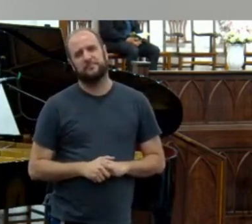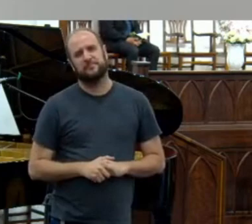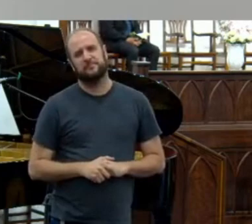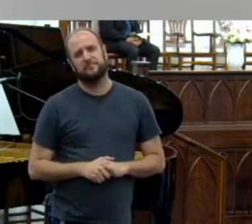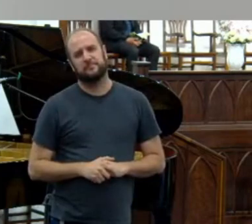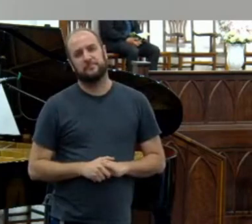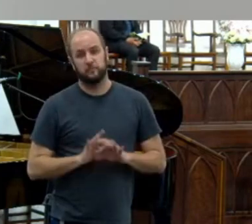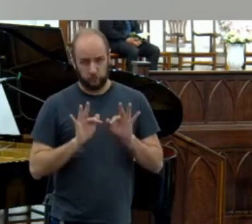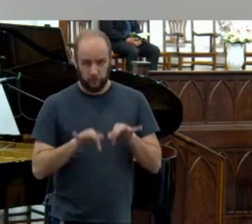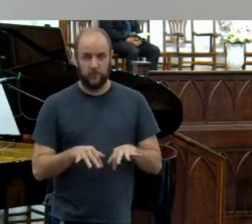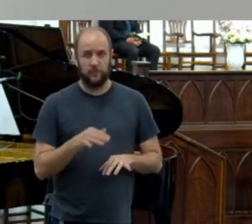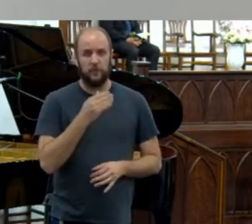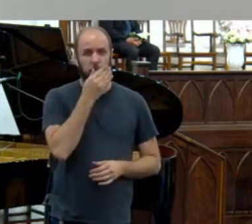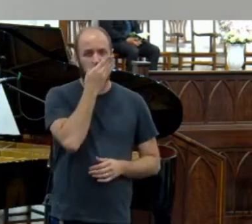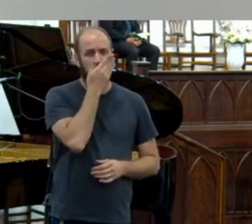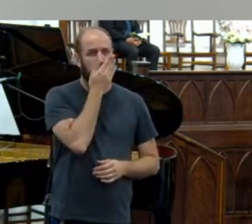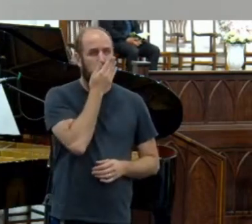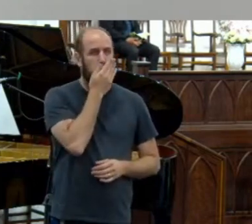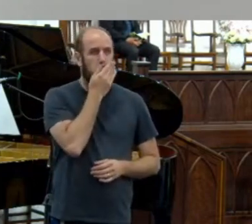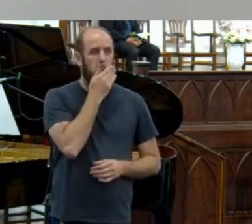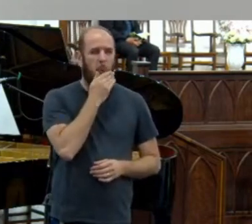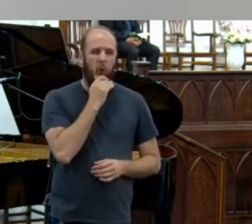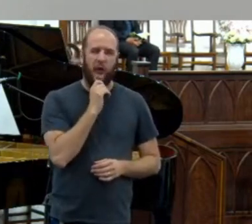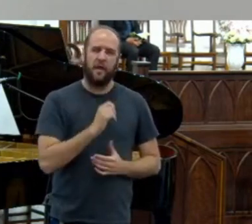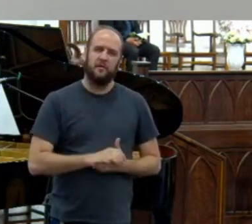Eu vou terminar.